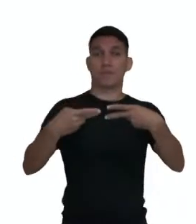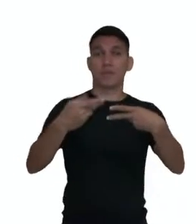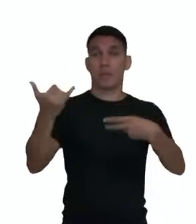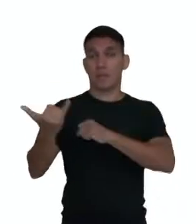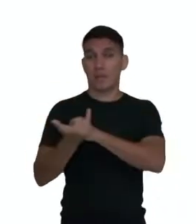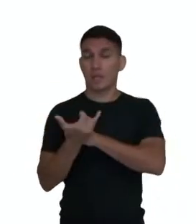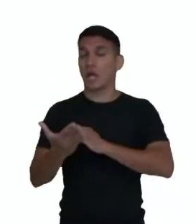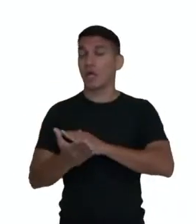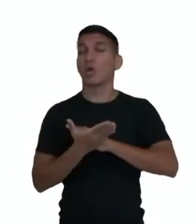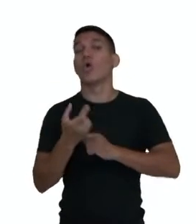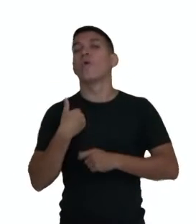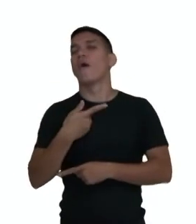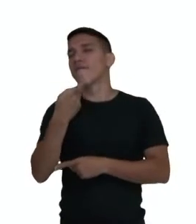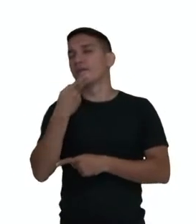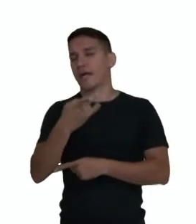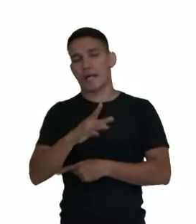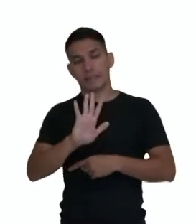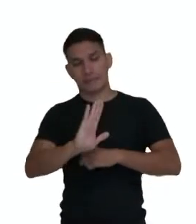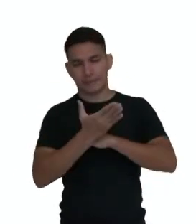falava, a regrinha de 3.